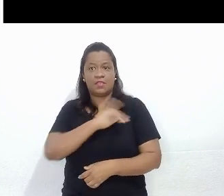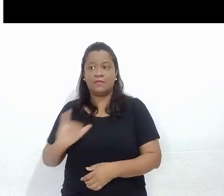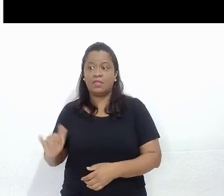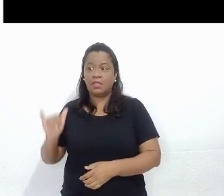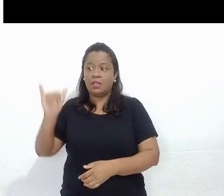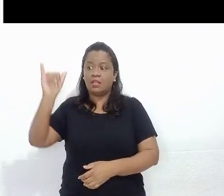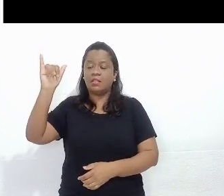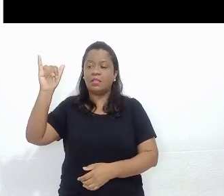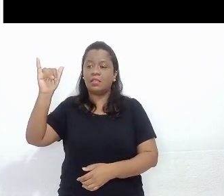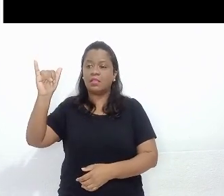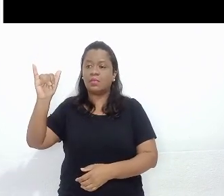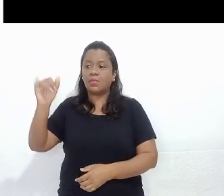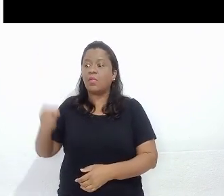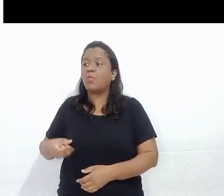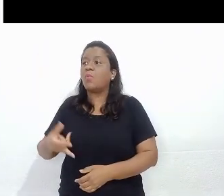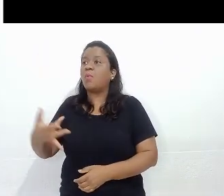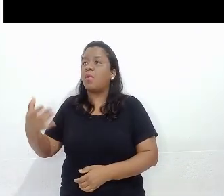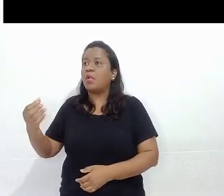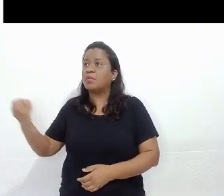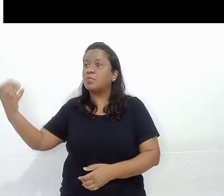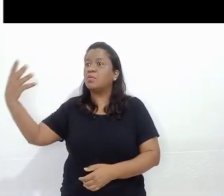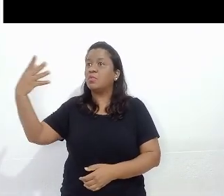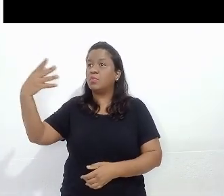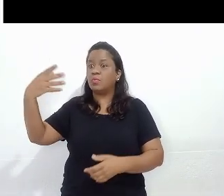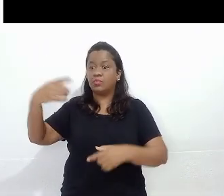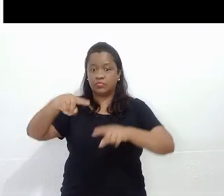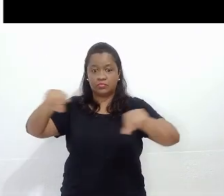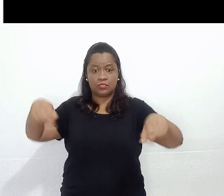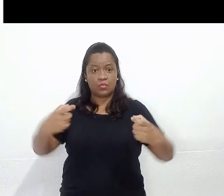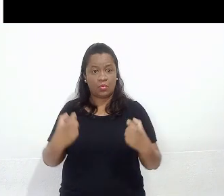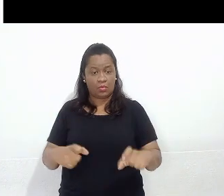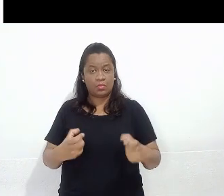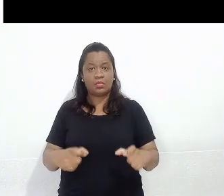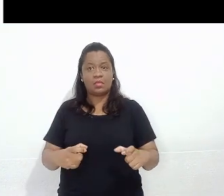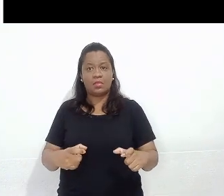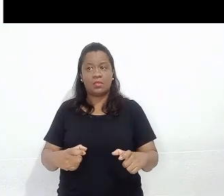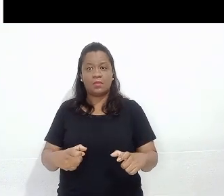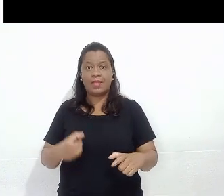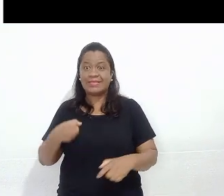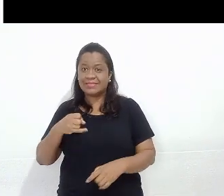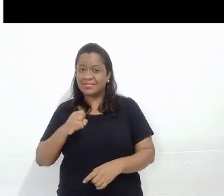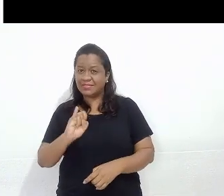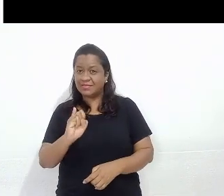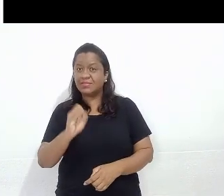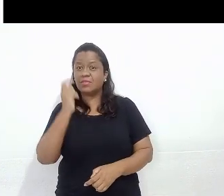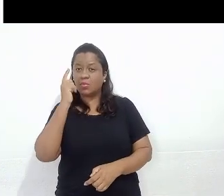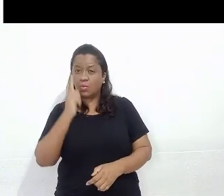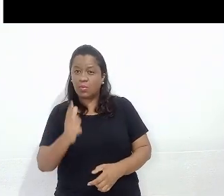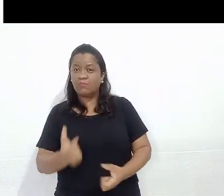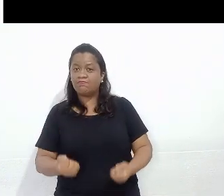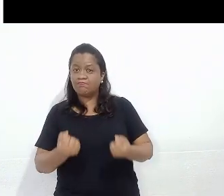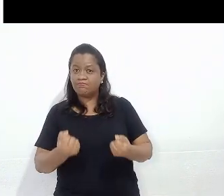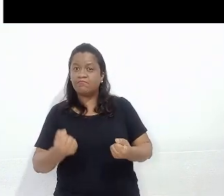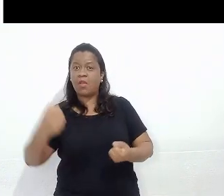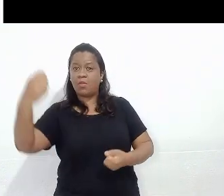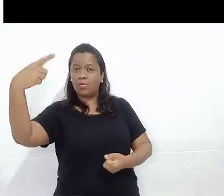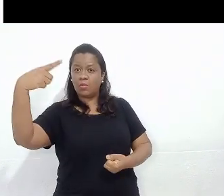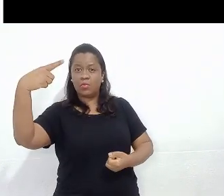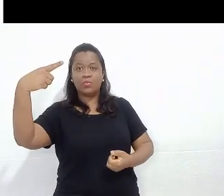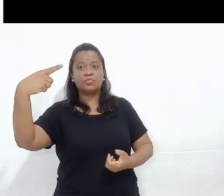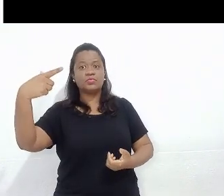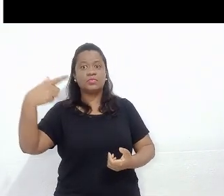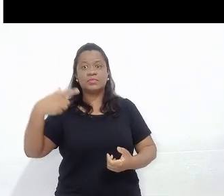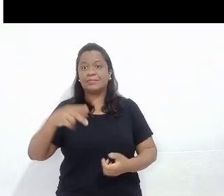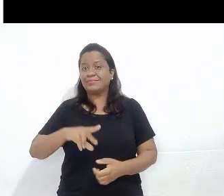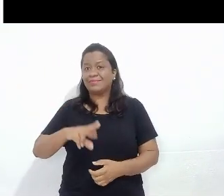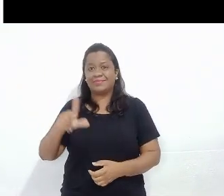a quantidade de luz necessária nesse local, se o local sustenta essa luz toda, tá? Se não sustentar,